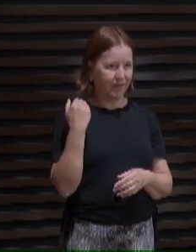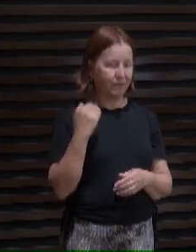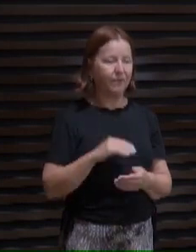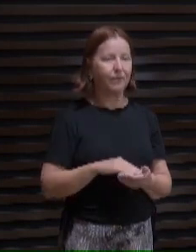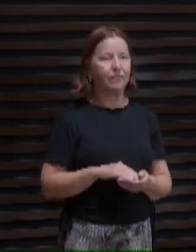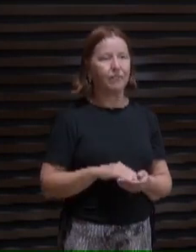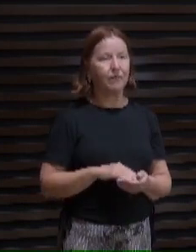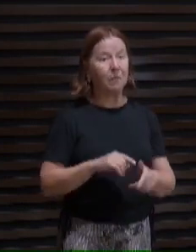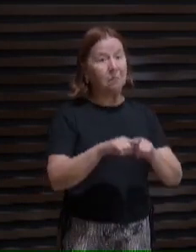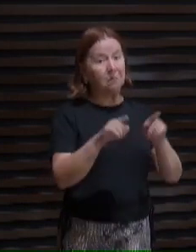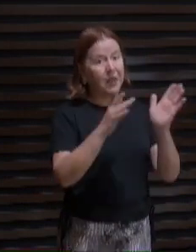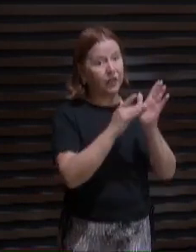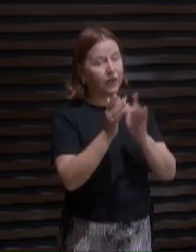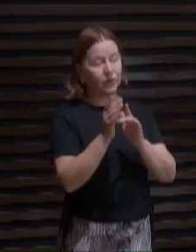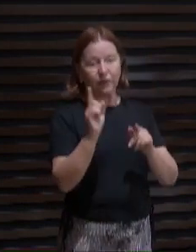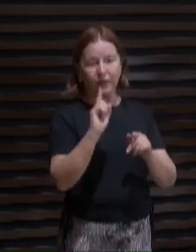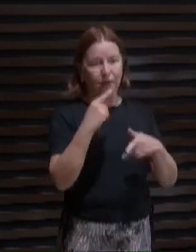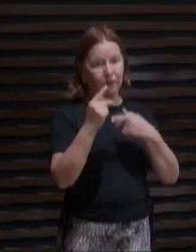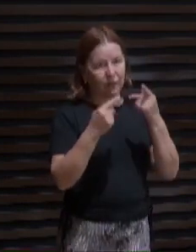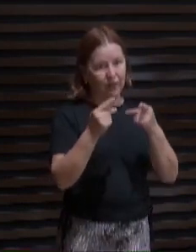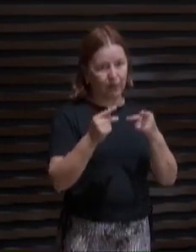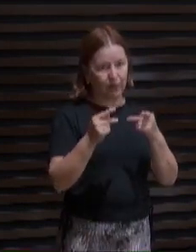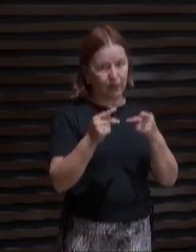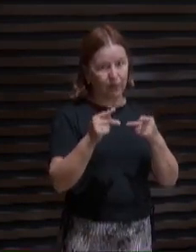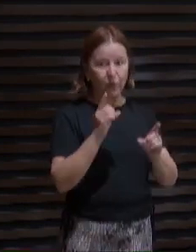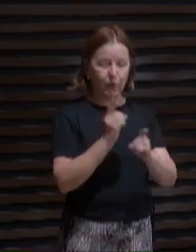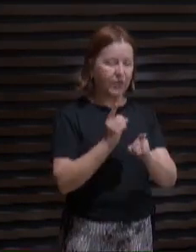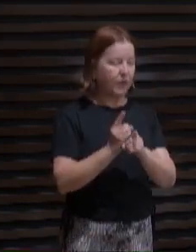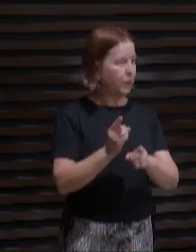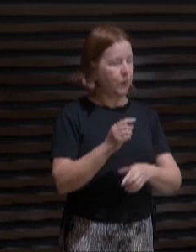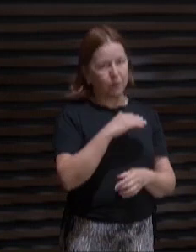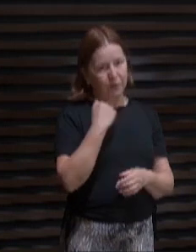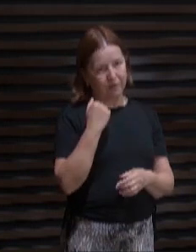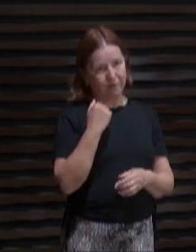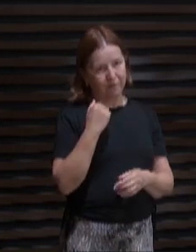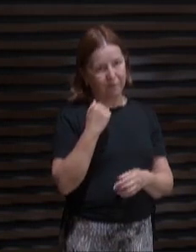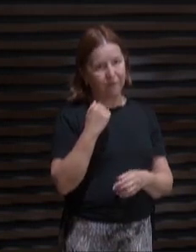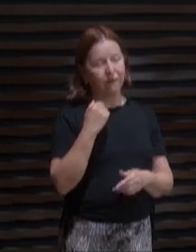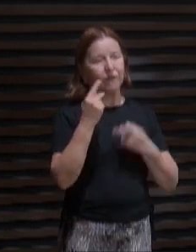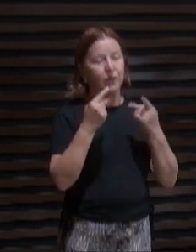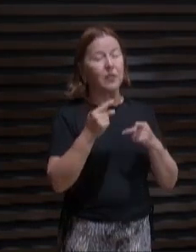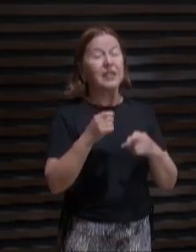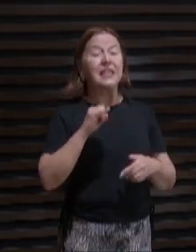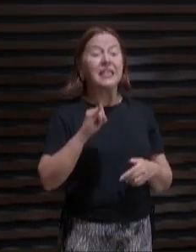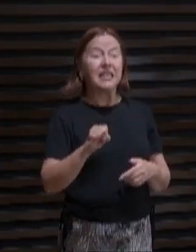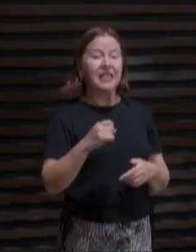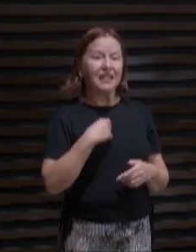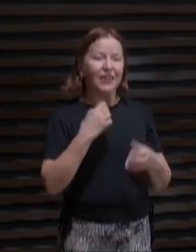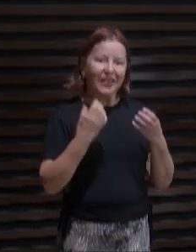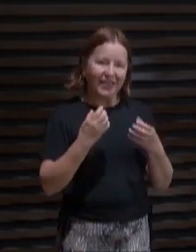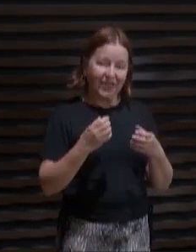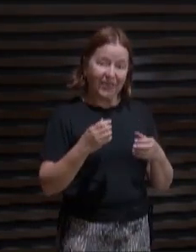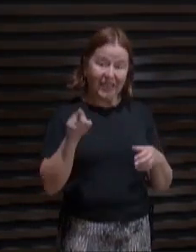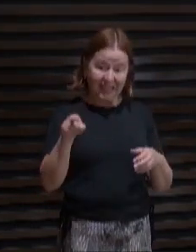Ora, Jesus não dissera que tal discípulo não morreria, mas se eu quero que ele permaneça até